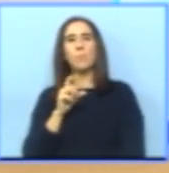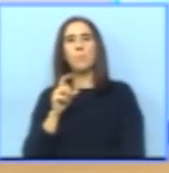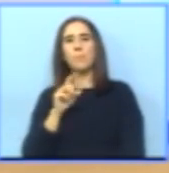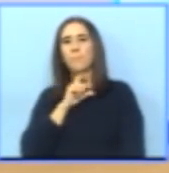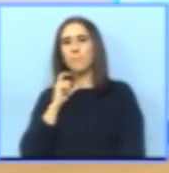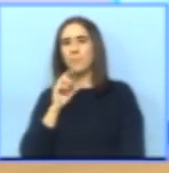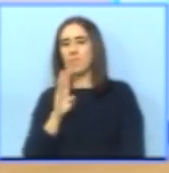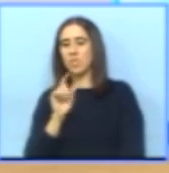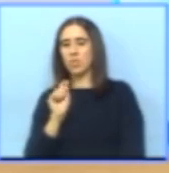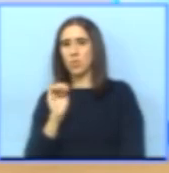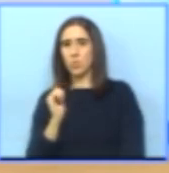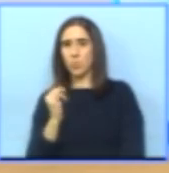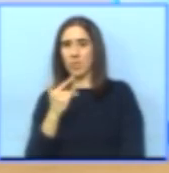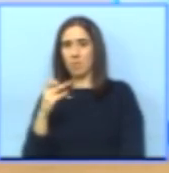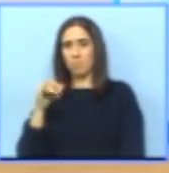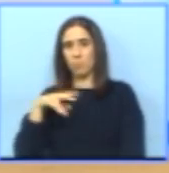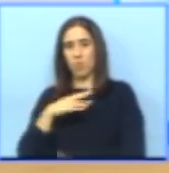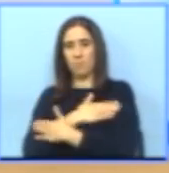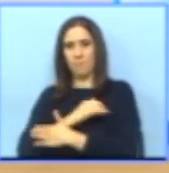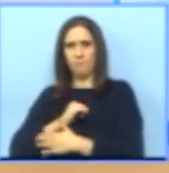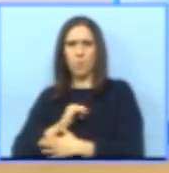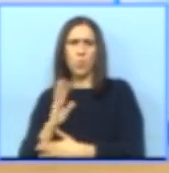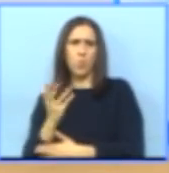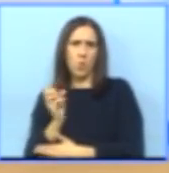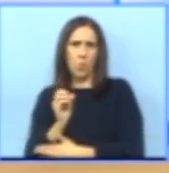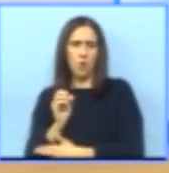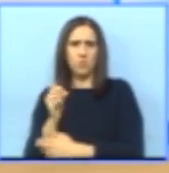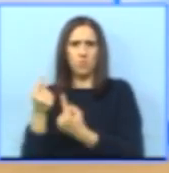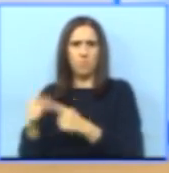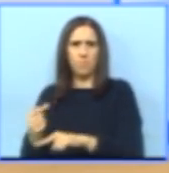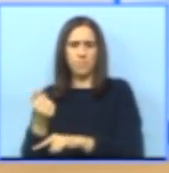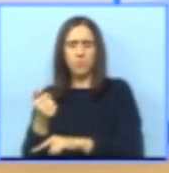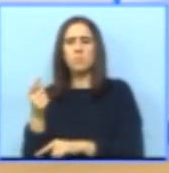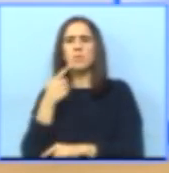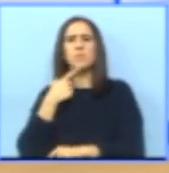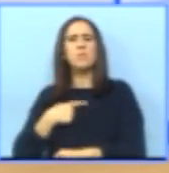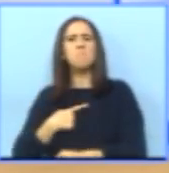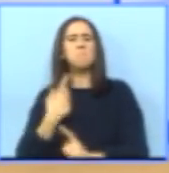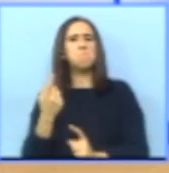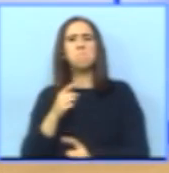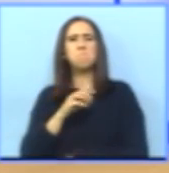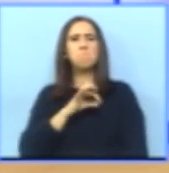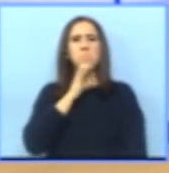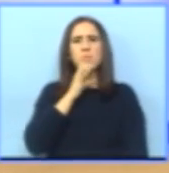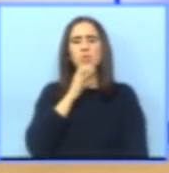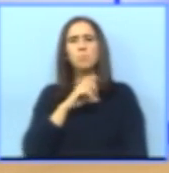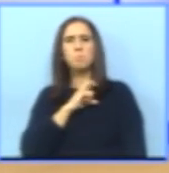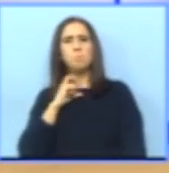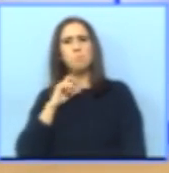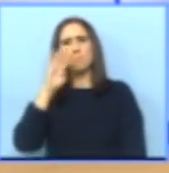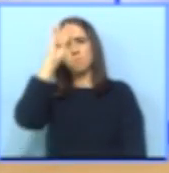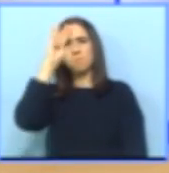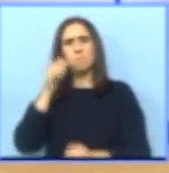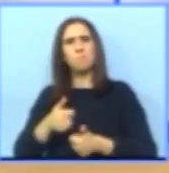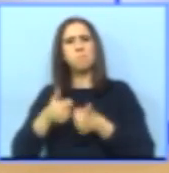150 jesuítas, eu perguntei porque é que não havia mais jesuítas, bispos, cardeais e por isso papas. Ele disse, não,